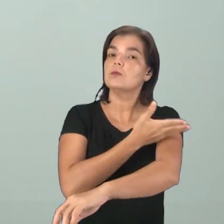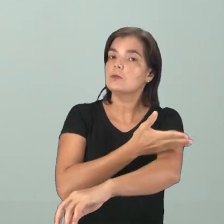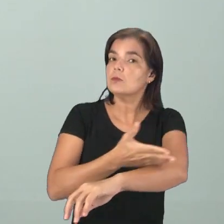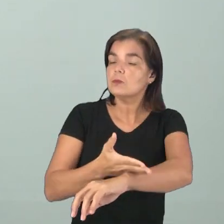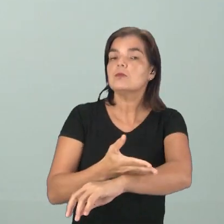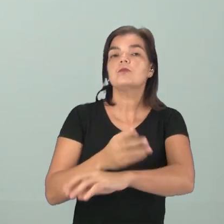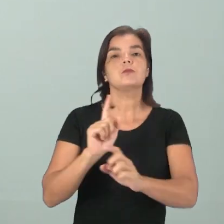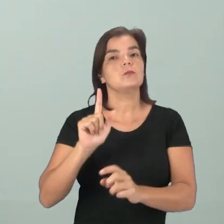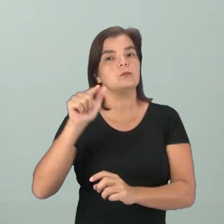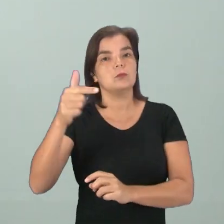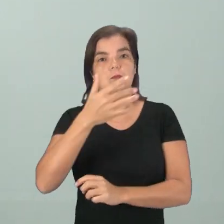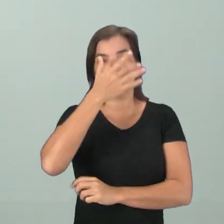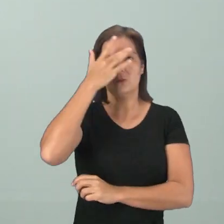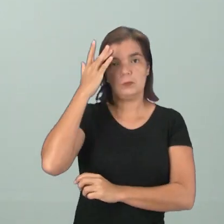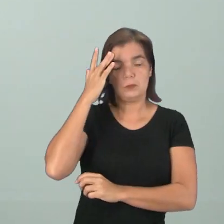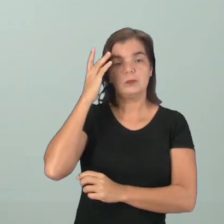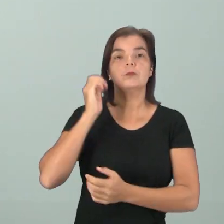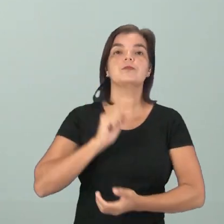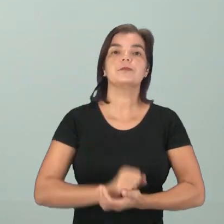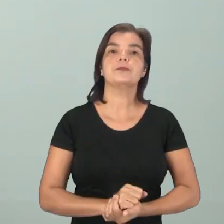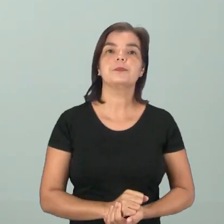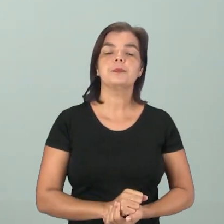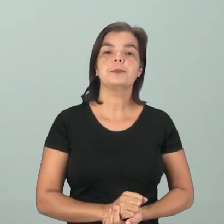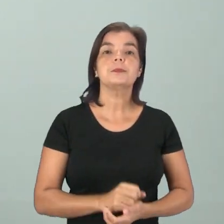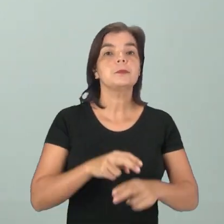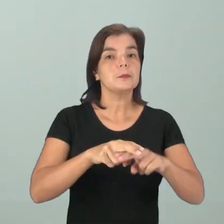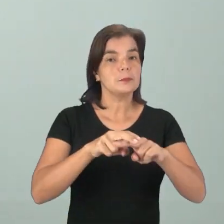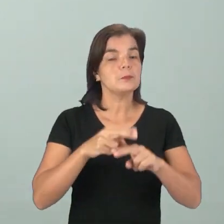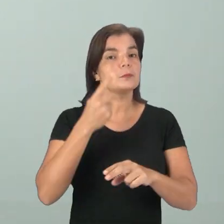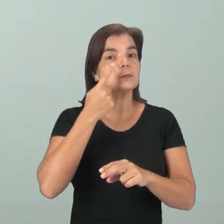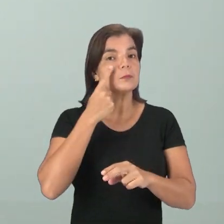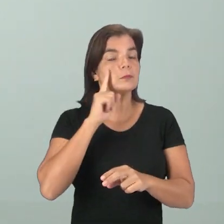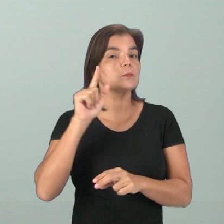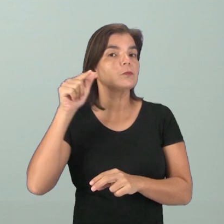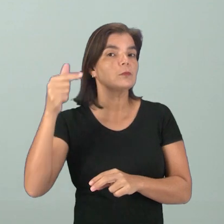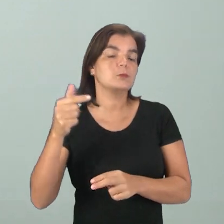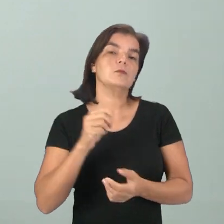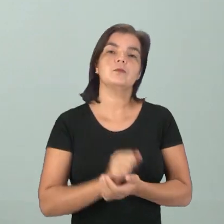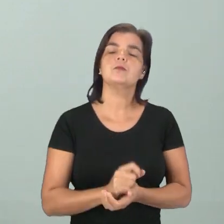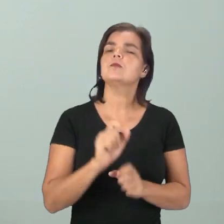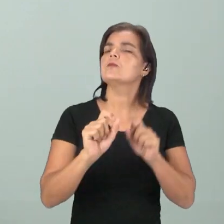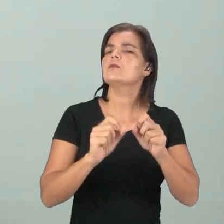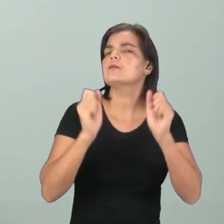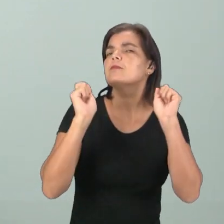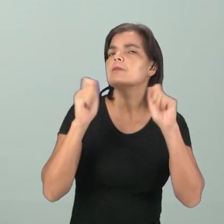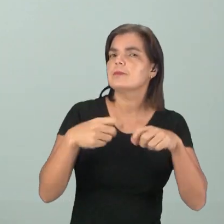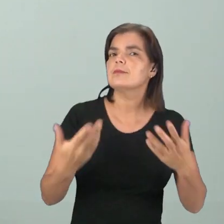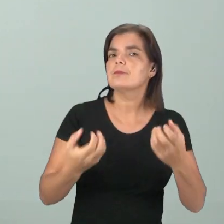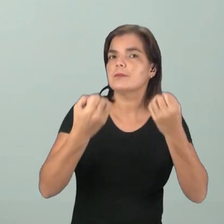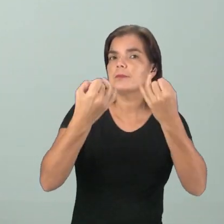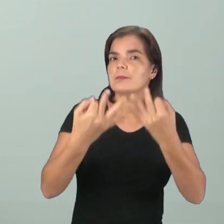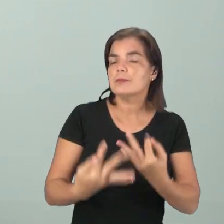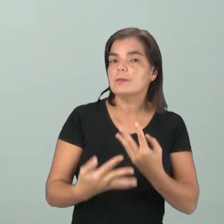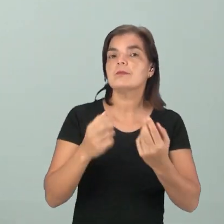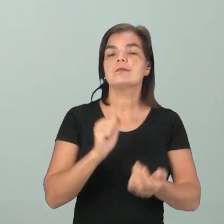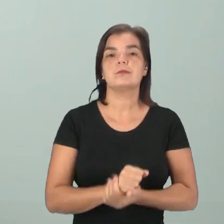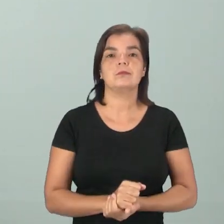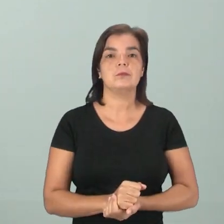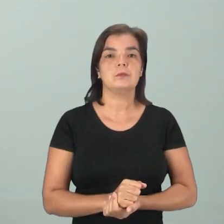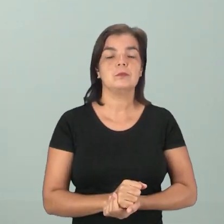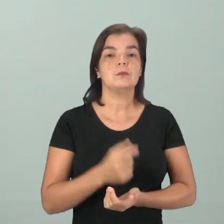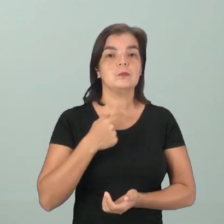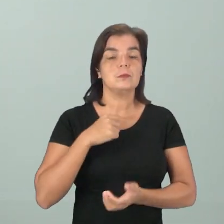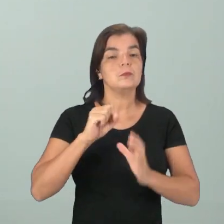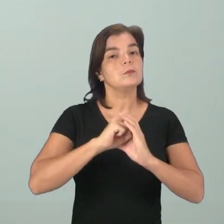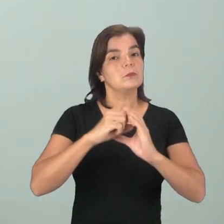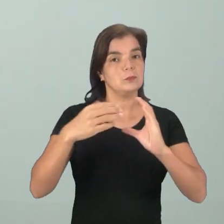costumes e as tradições de todos os povos, certo? Por isso que a gente vai ver um pouquinho do que pode definir, do que pode ter de